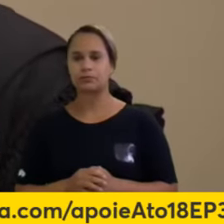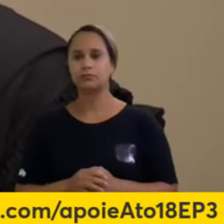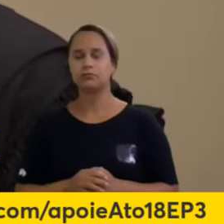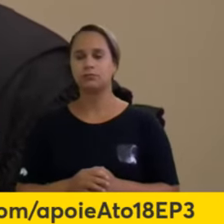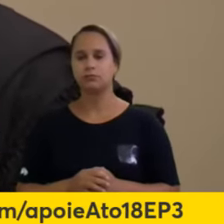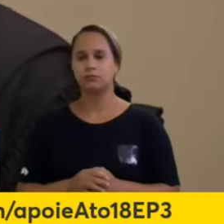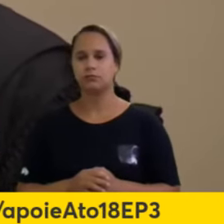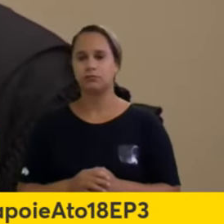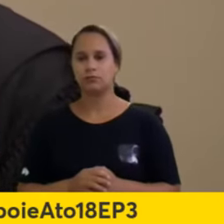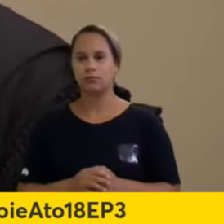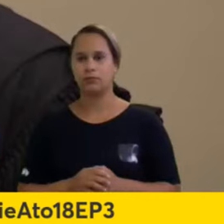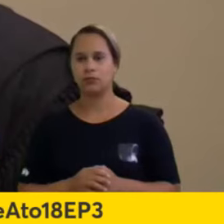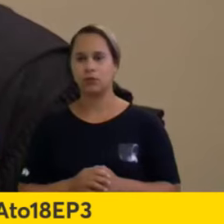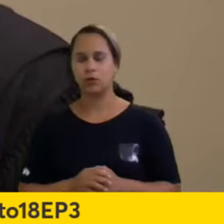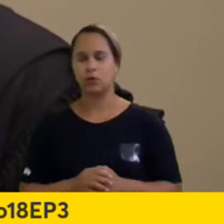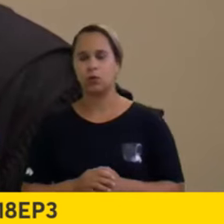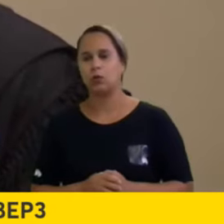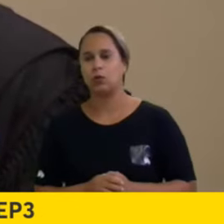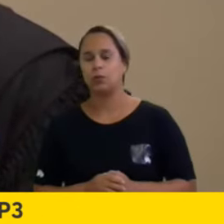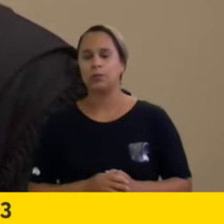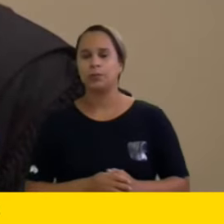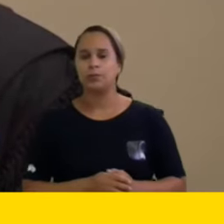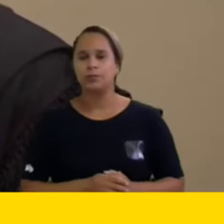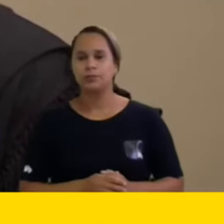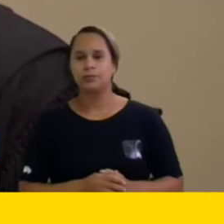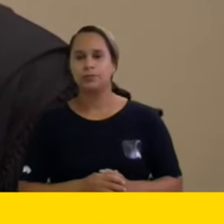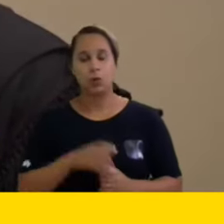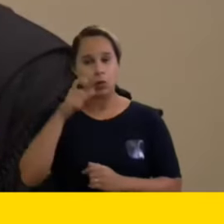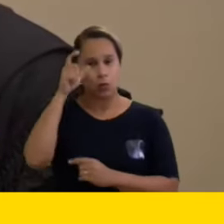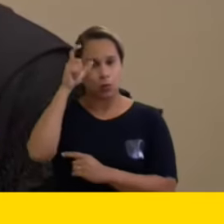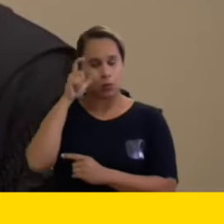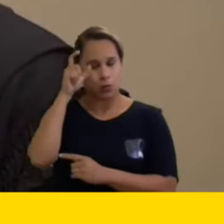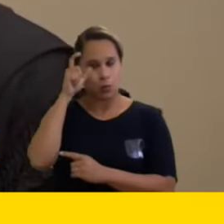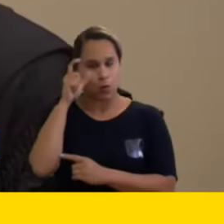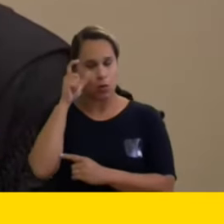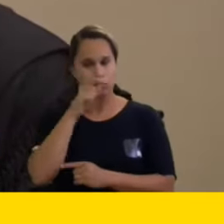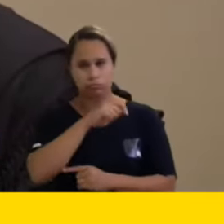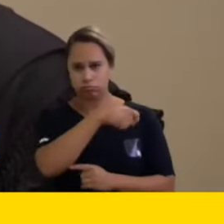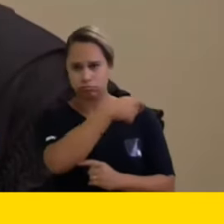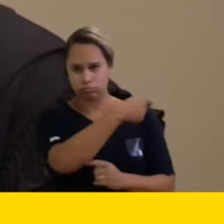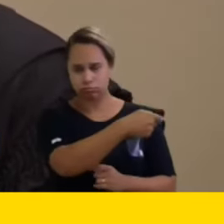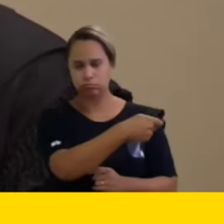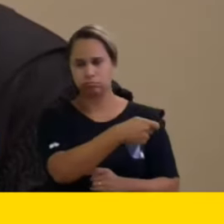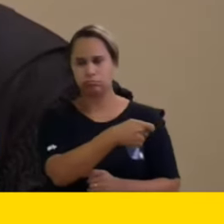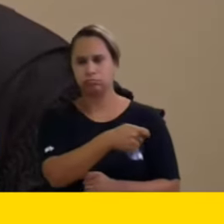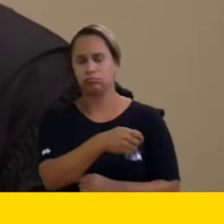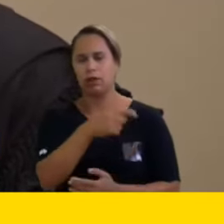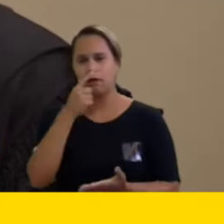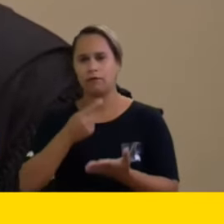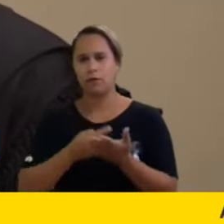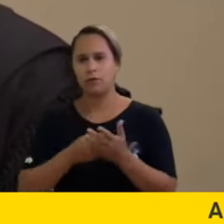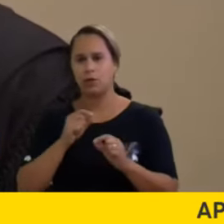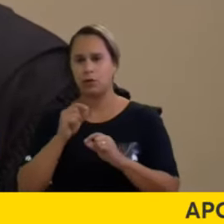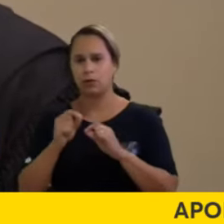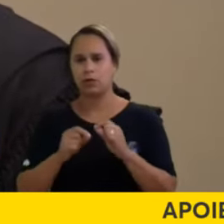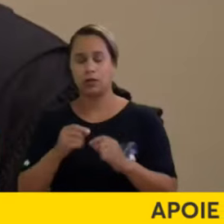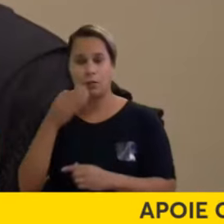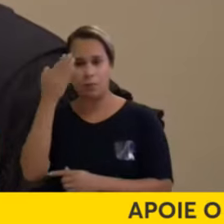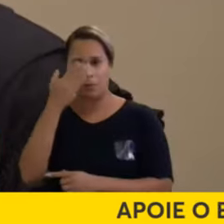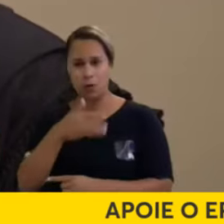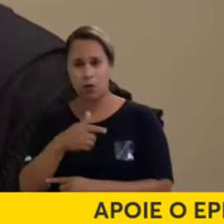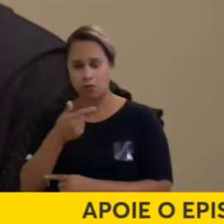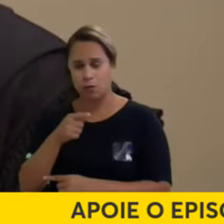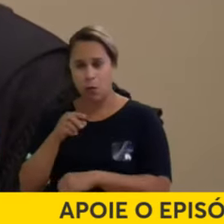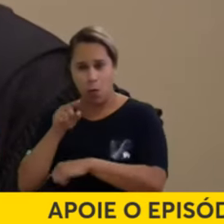investigado moro tenha afirmado que a escolha de Felipe para suplência ter sido motivada por ser pessoa de sua confiança num prova acerca do momento em que